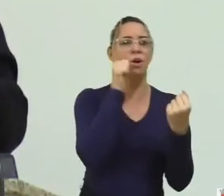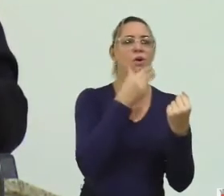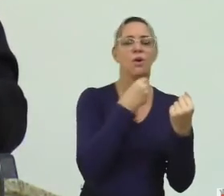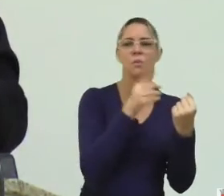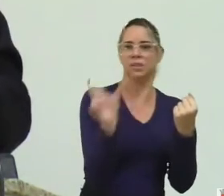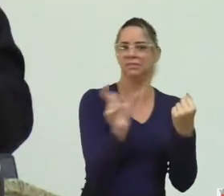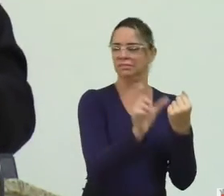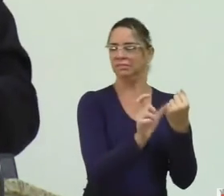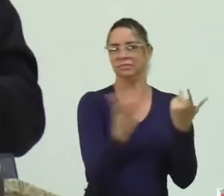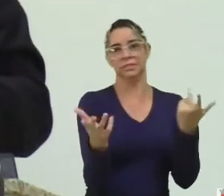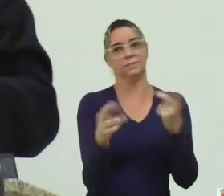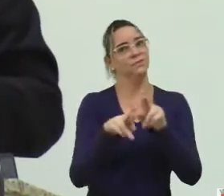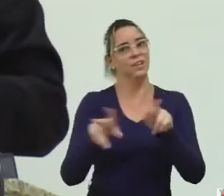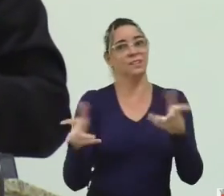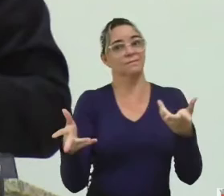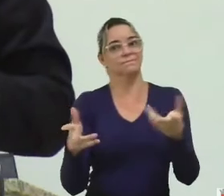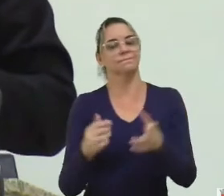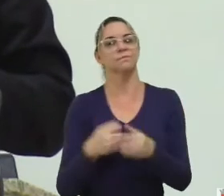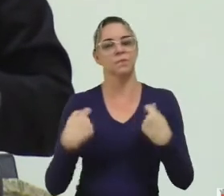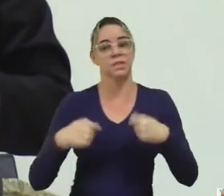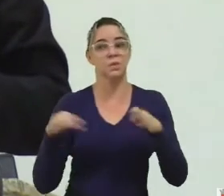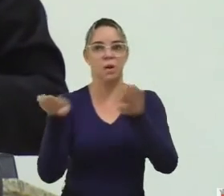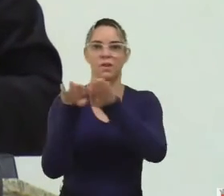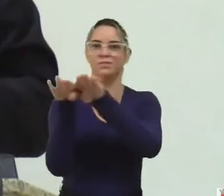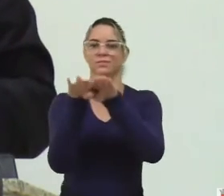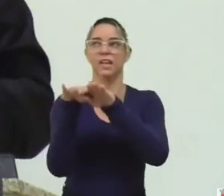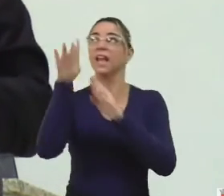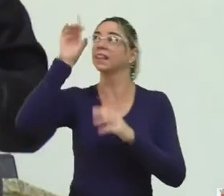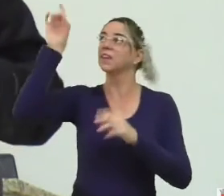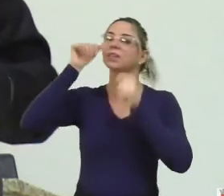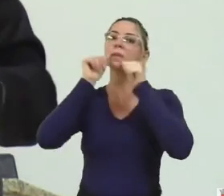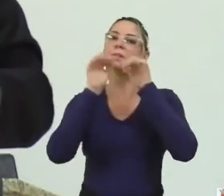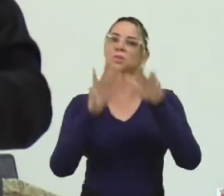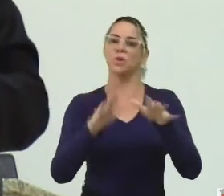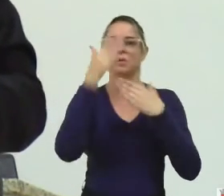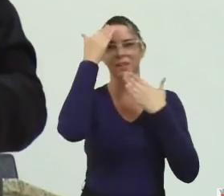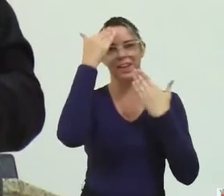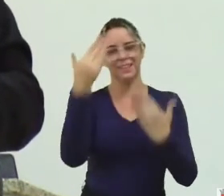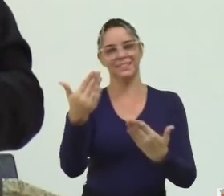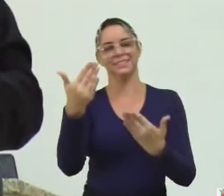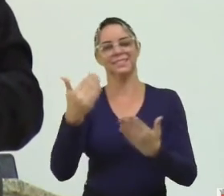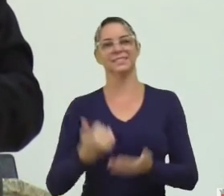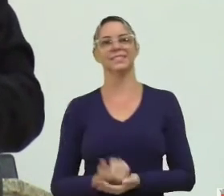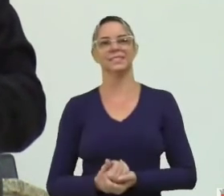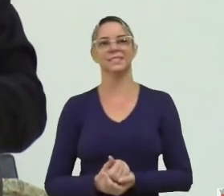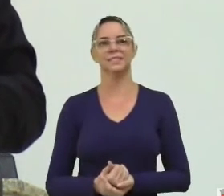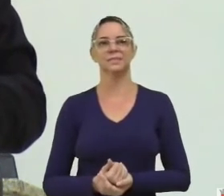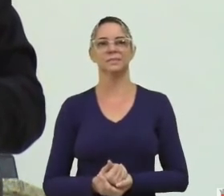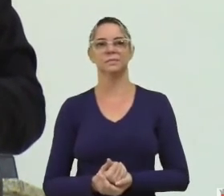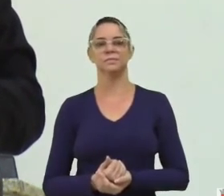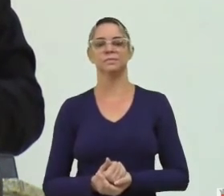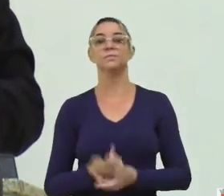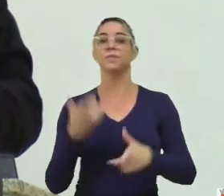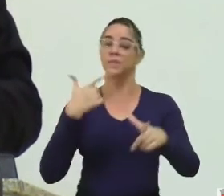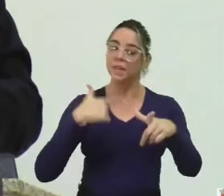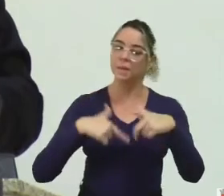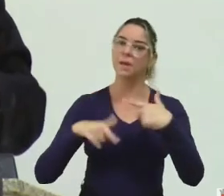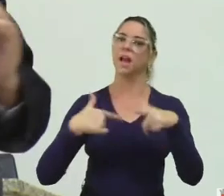naquele cargo. Muito obrigado, que Deus nos abençoe. E que esse